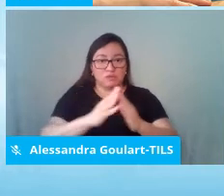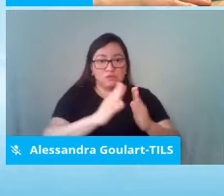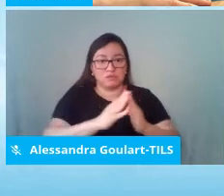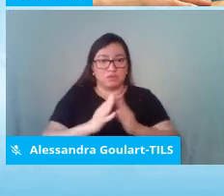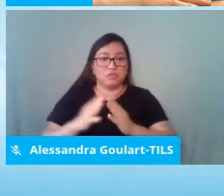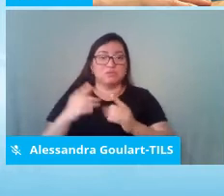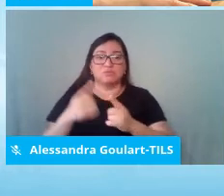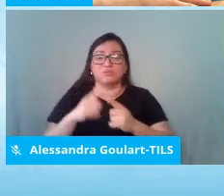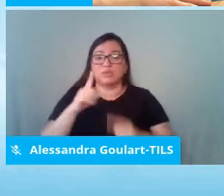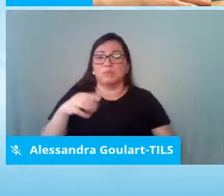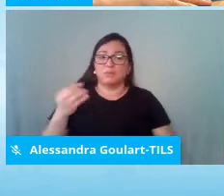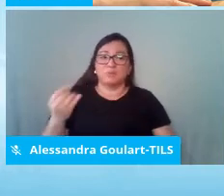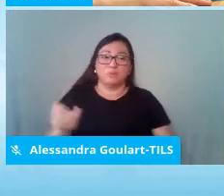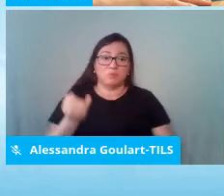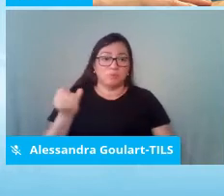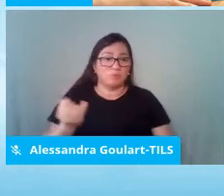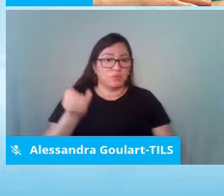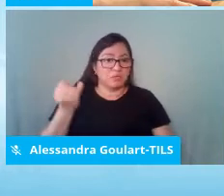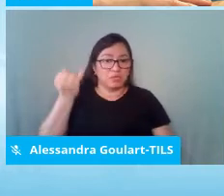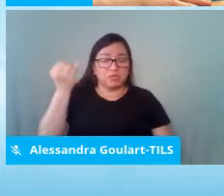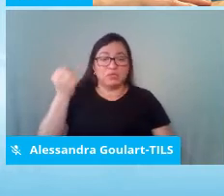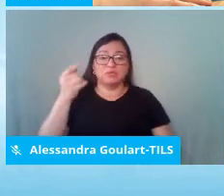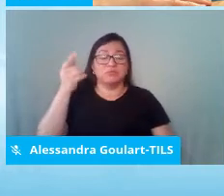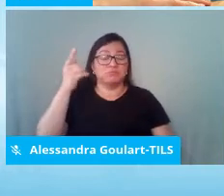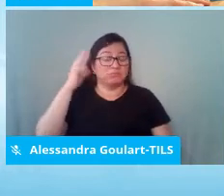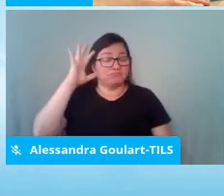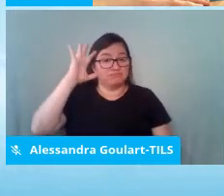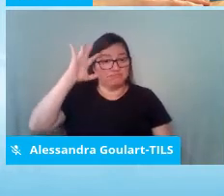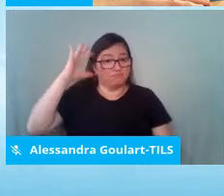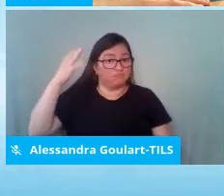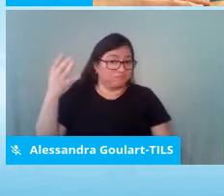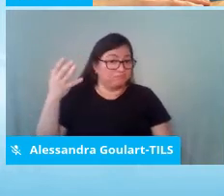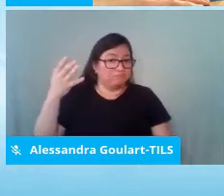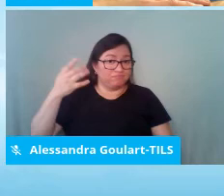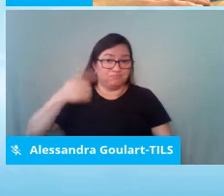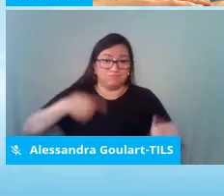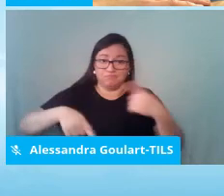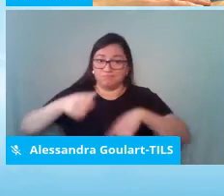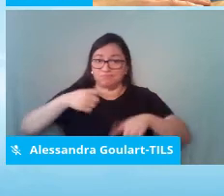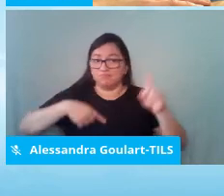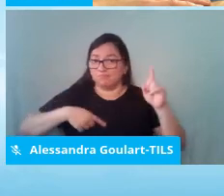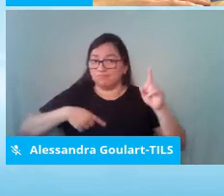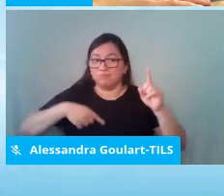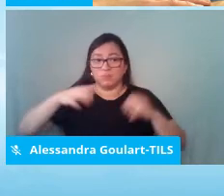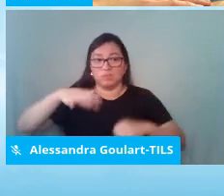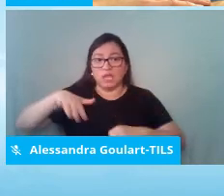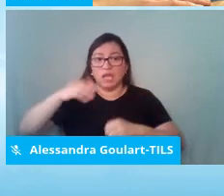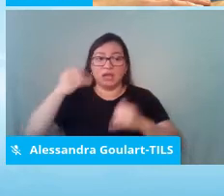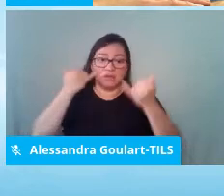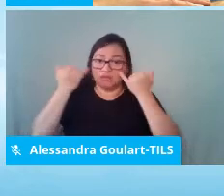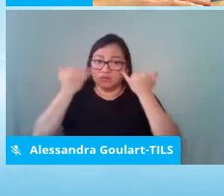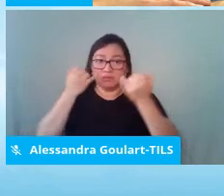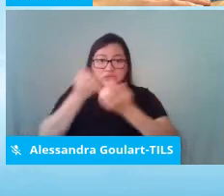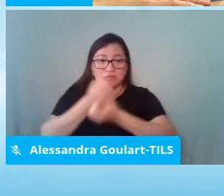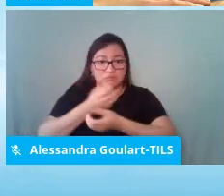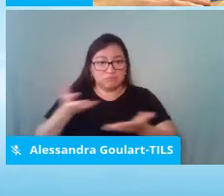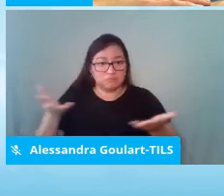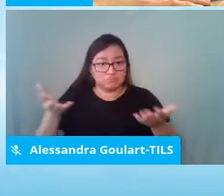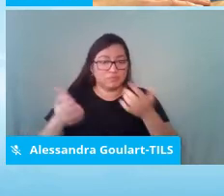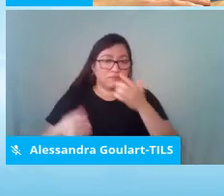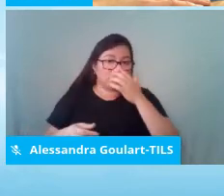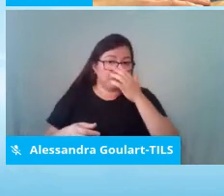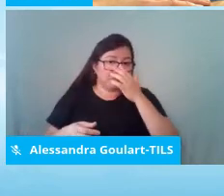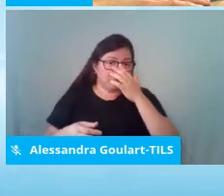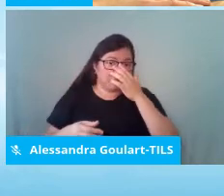muito importantes de transformação, né, nos seus territórios. E nós falamos neste guia